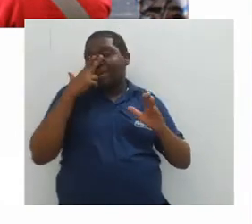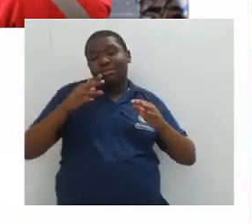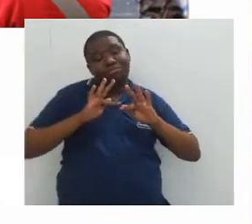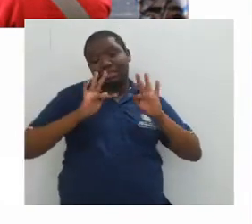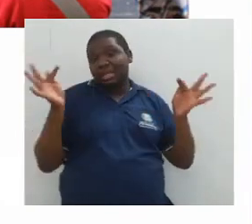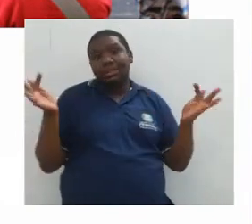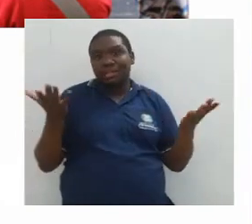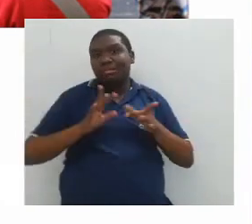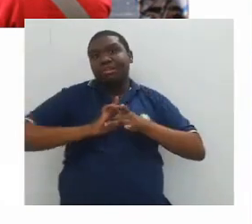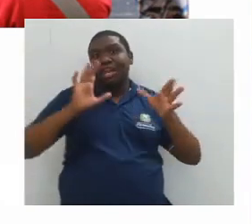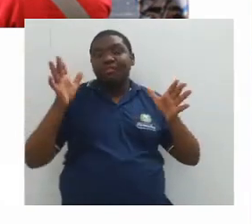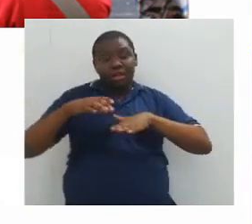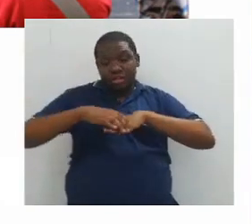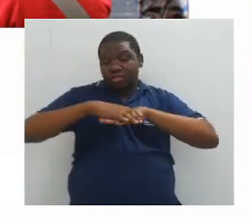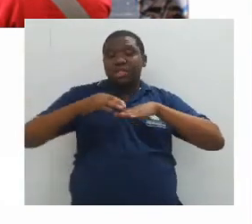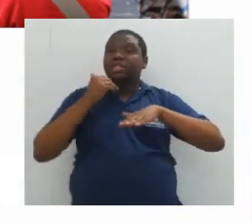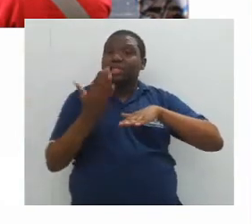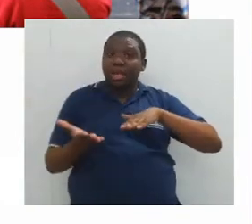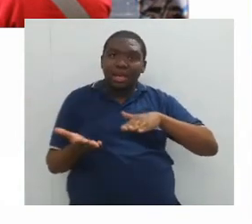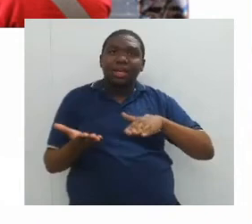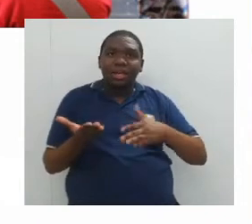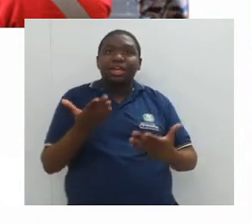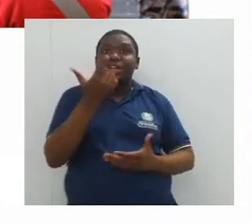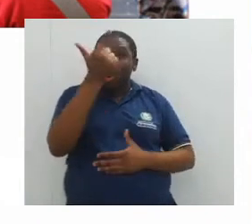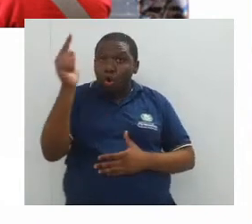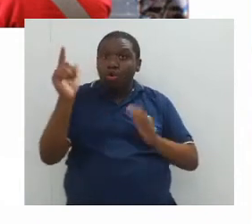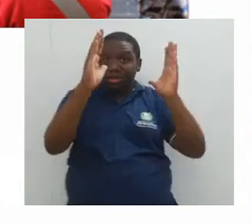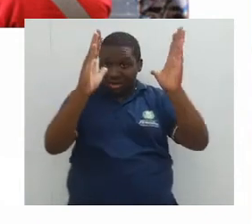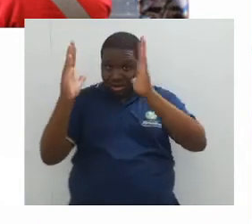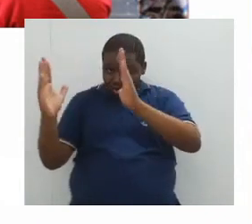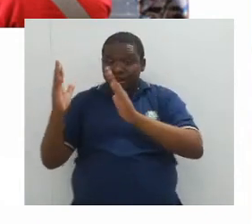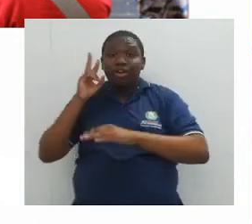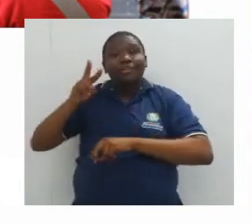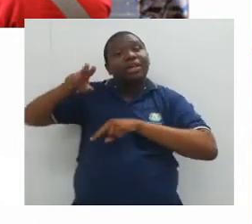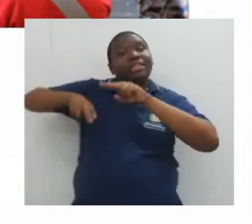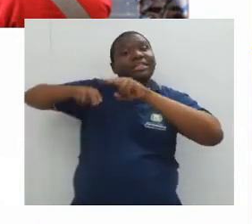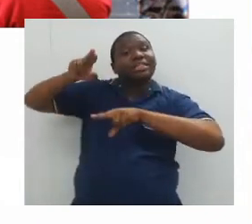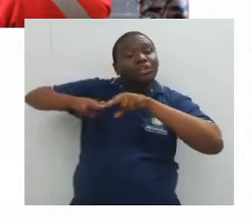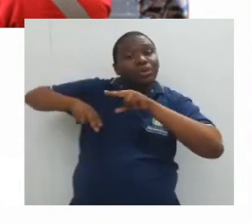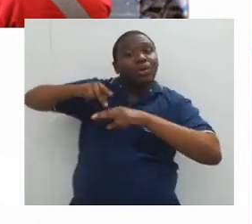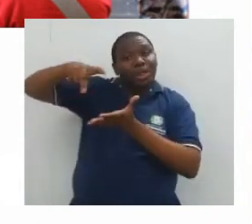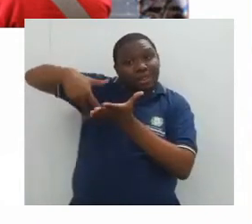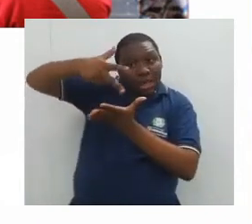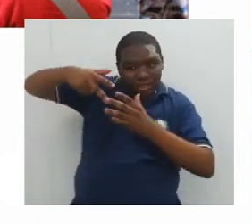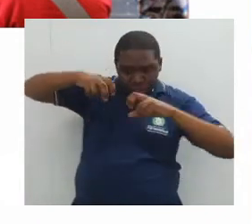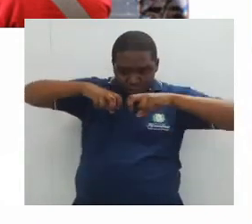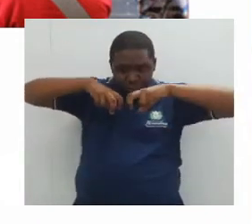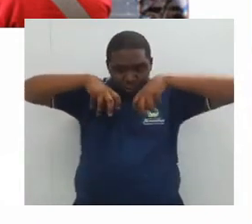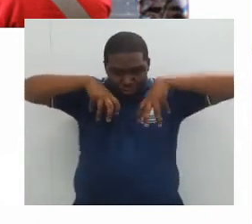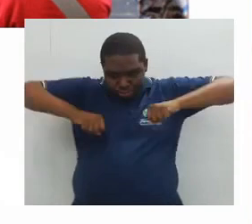despojada. E eles estão descalços, diferentemente da outra figura, onde a gente vê justamente a questão da dança circular do